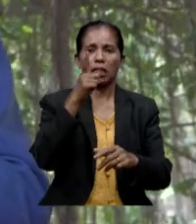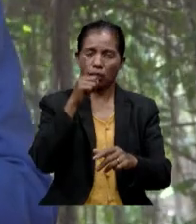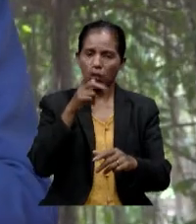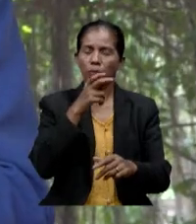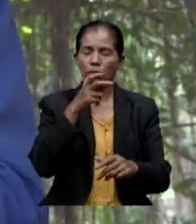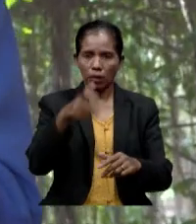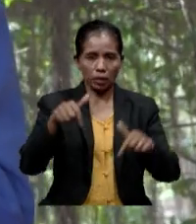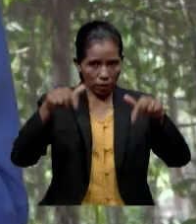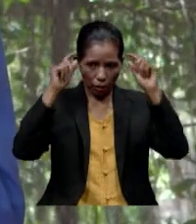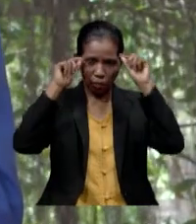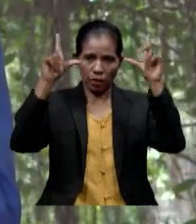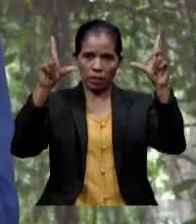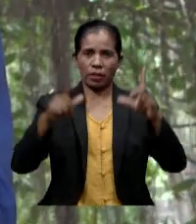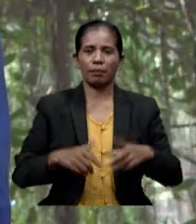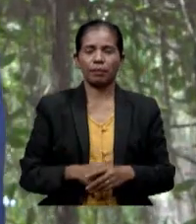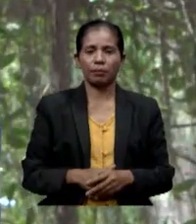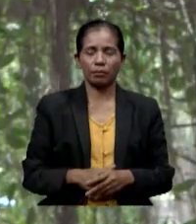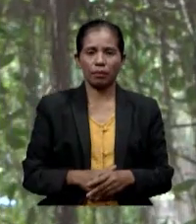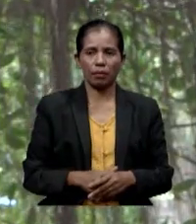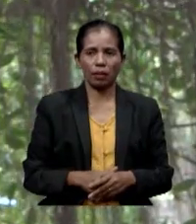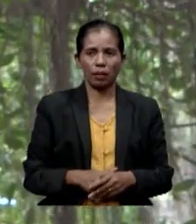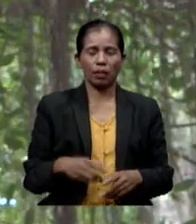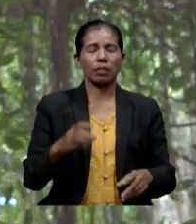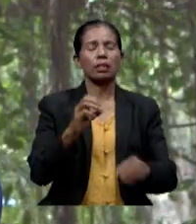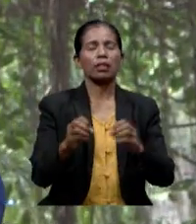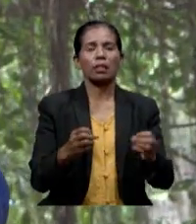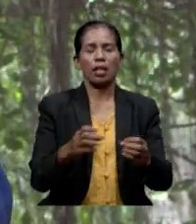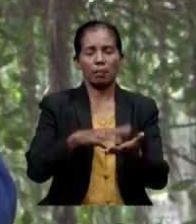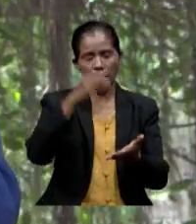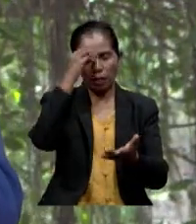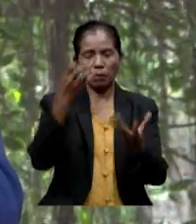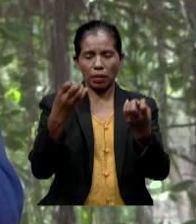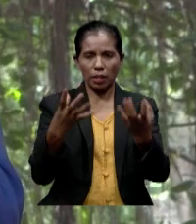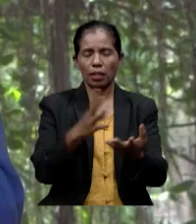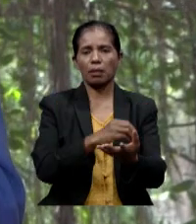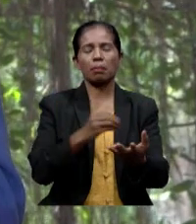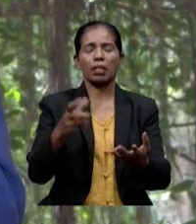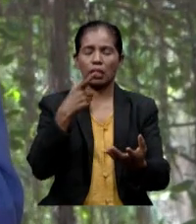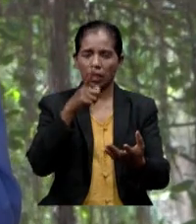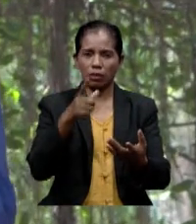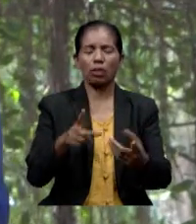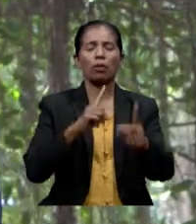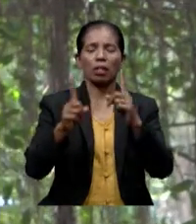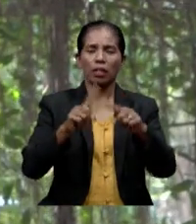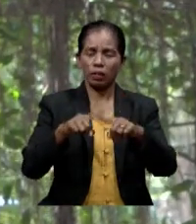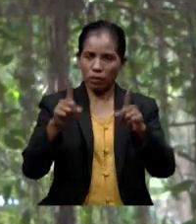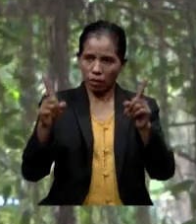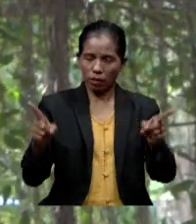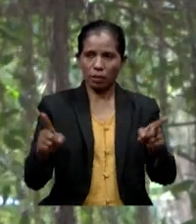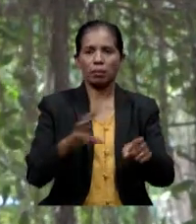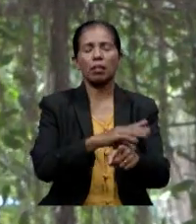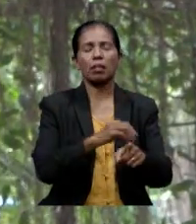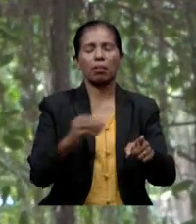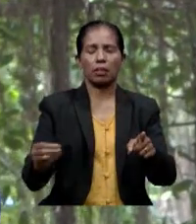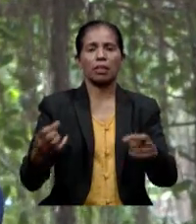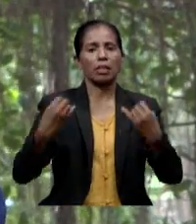Timor. Não é só mais uma língua, é a língua que faz a diferença e que dá uma identidade